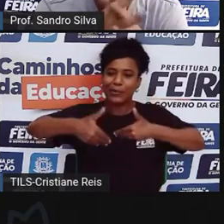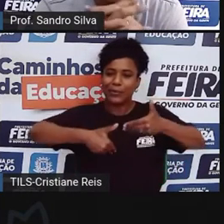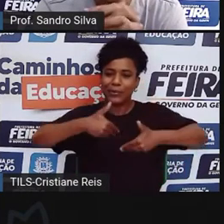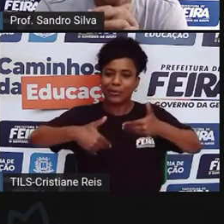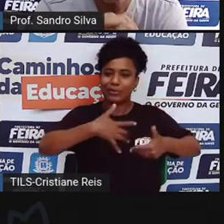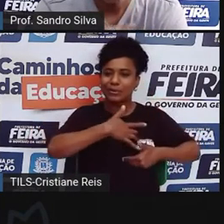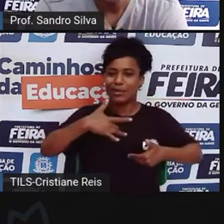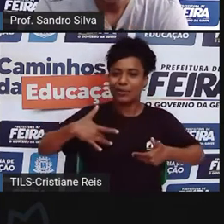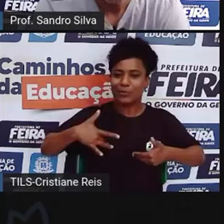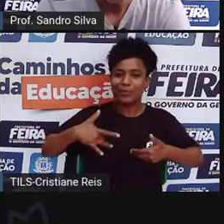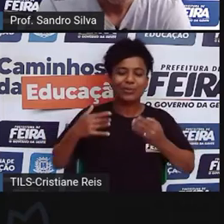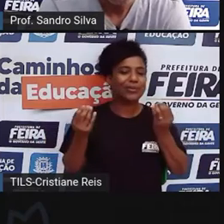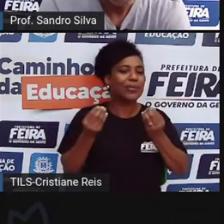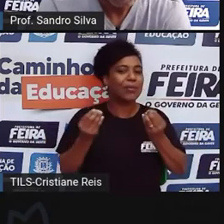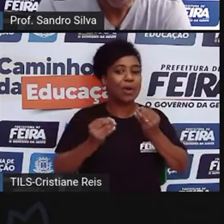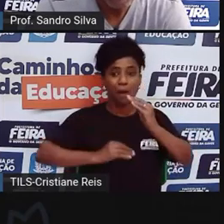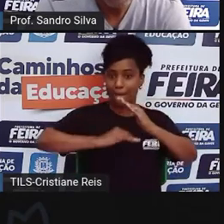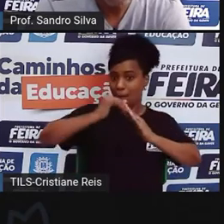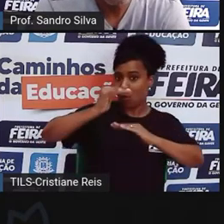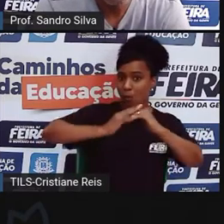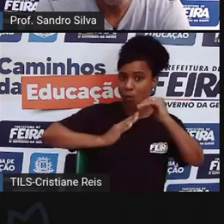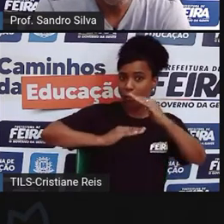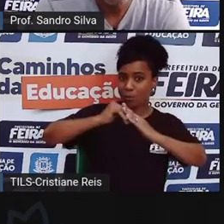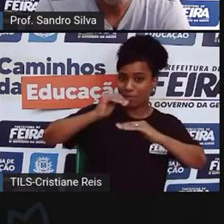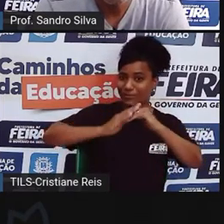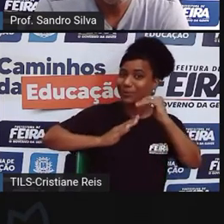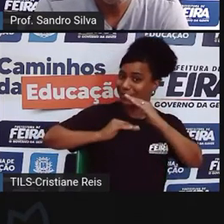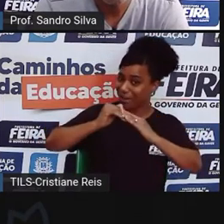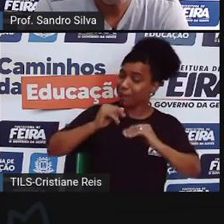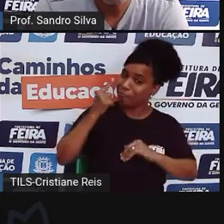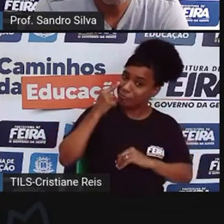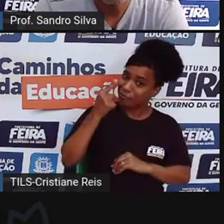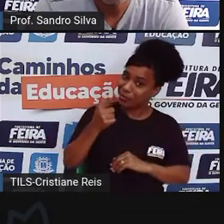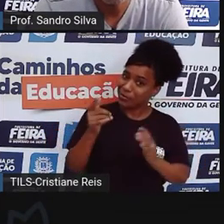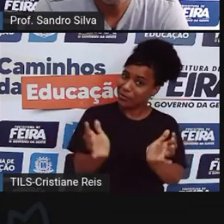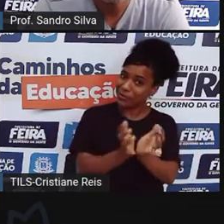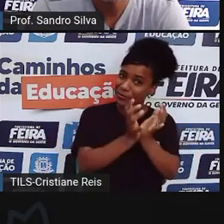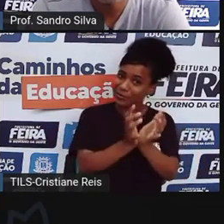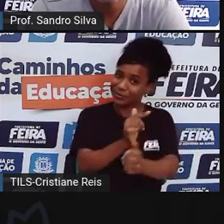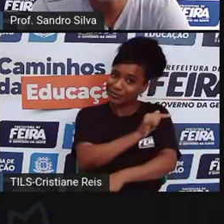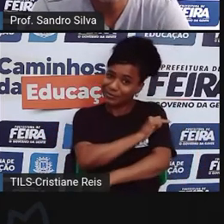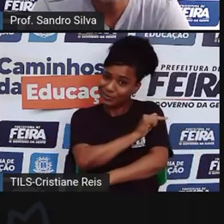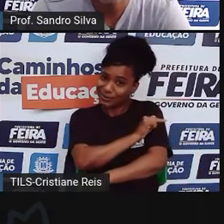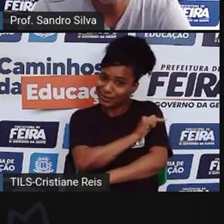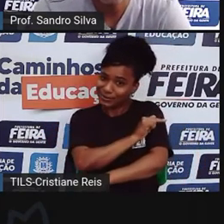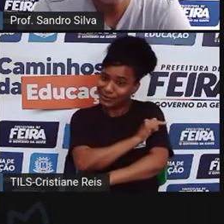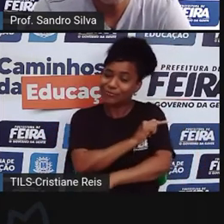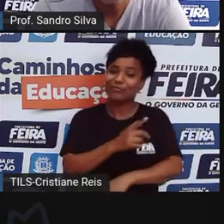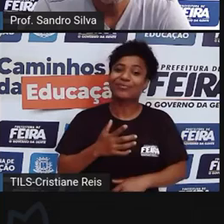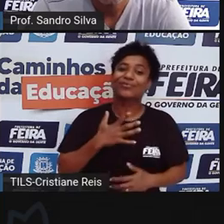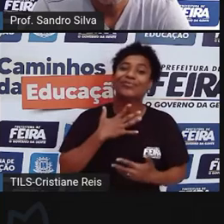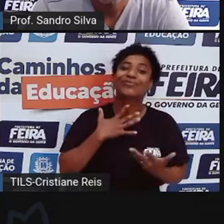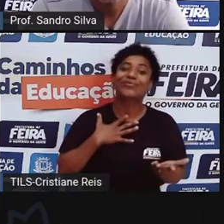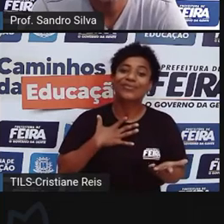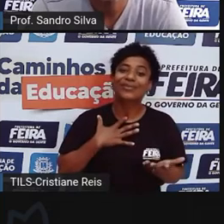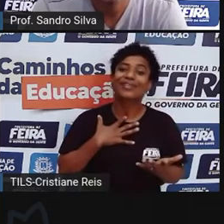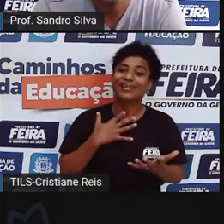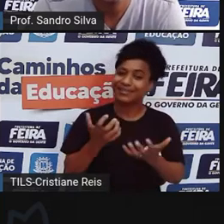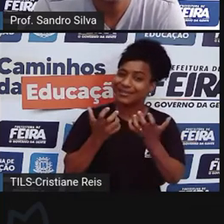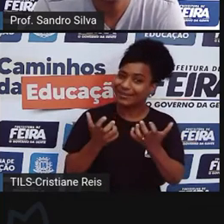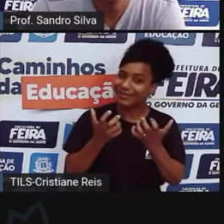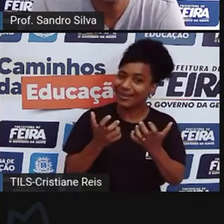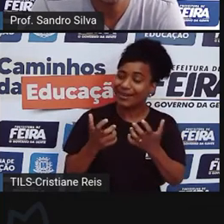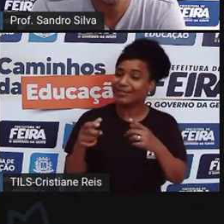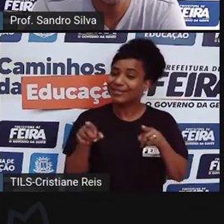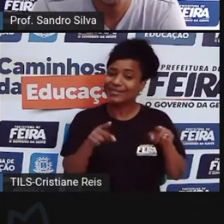nessa área. Porque se de repente já tem alguém aí, né, do sétimo ano que já tem um pezinho ali no mundo